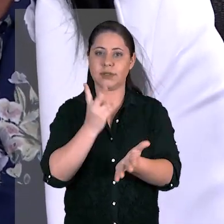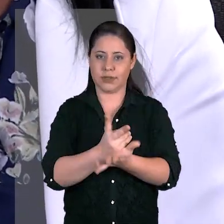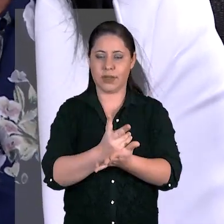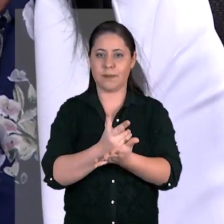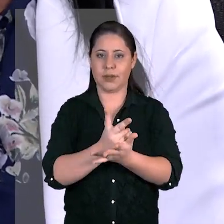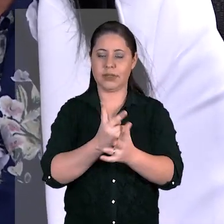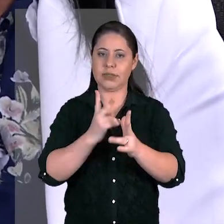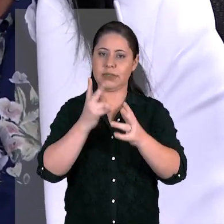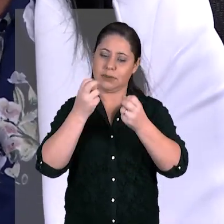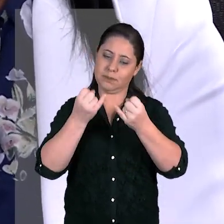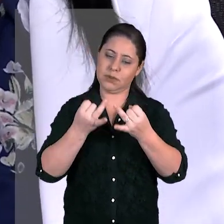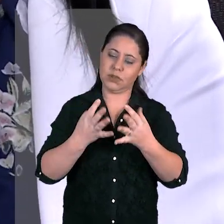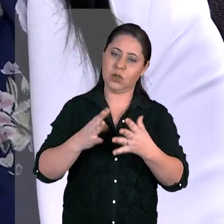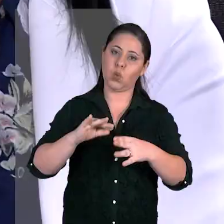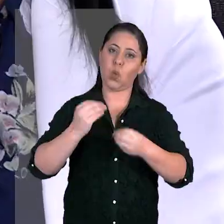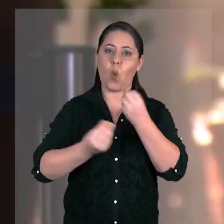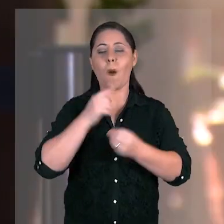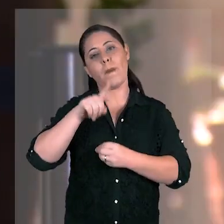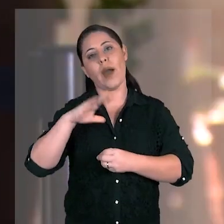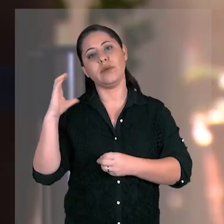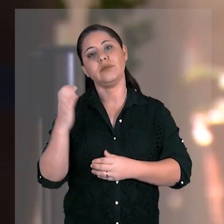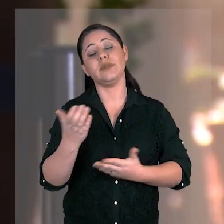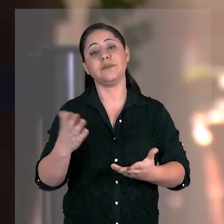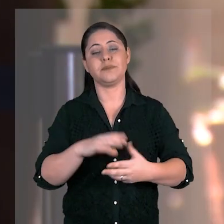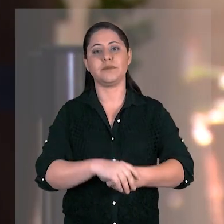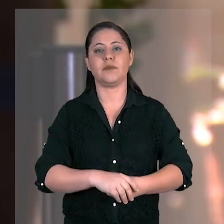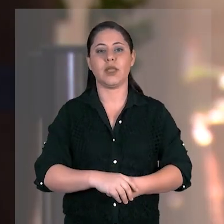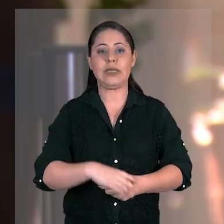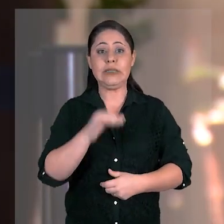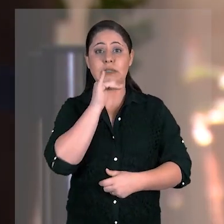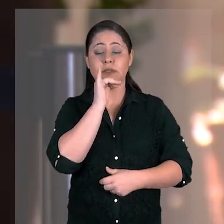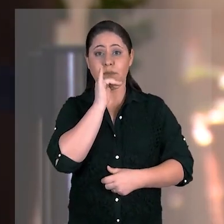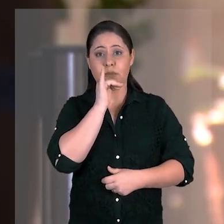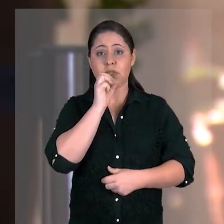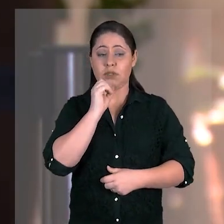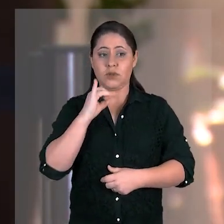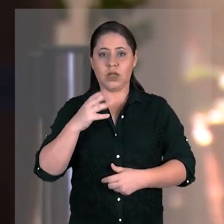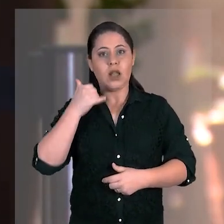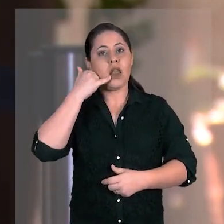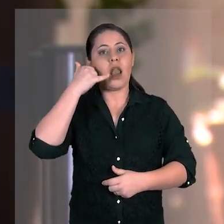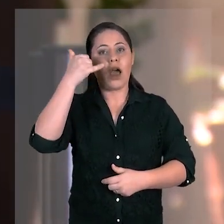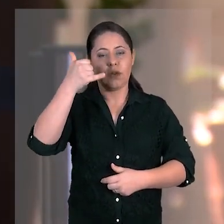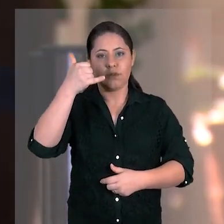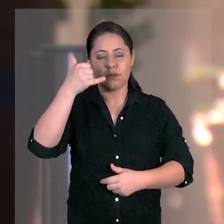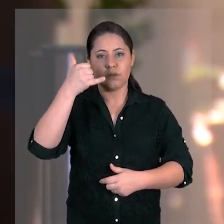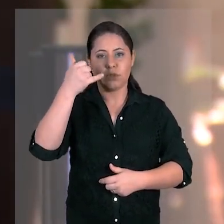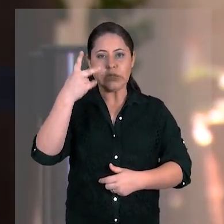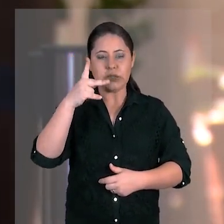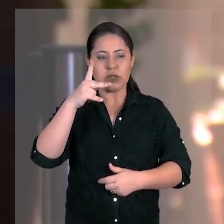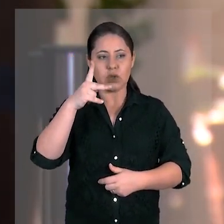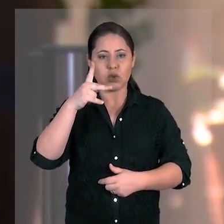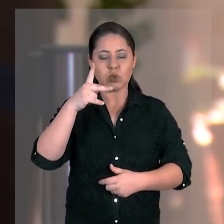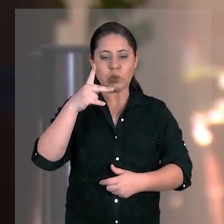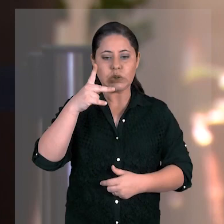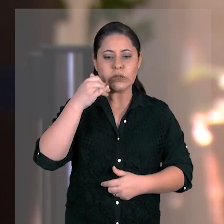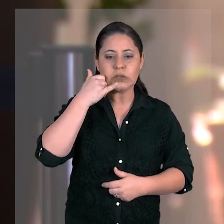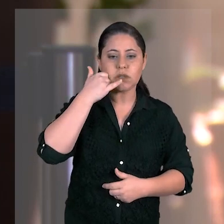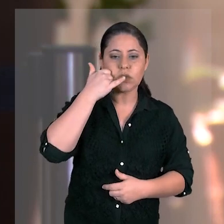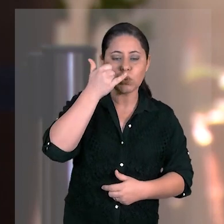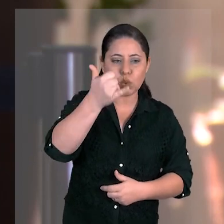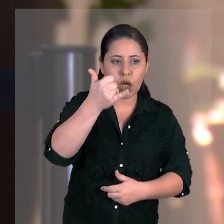a tipificação. Exatamente. Por exemplo, no caso, se você leva o seu dispositivo eletrônico para um